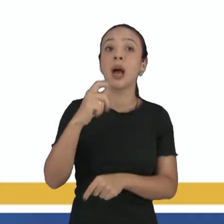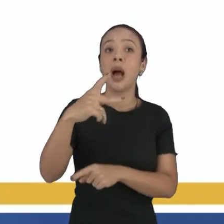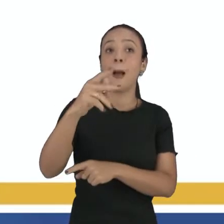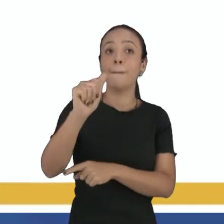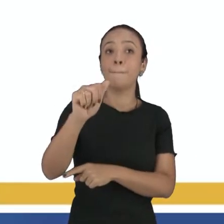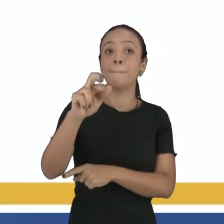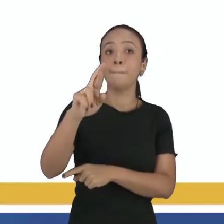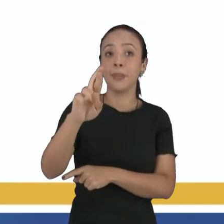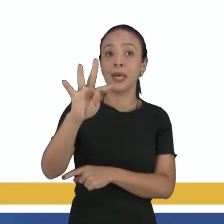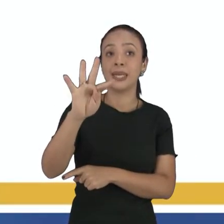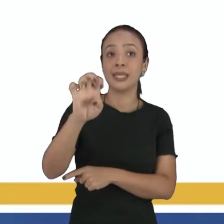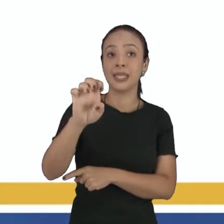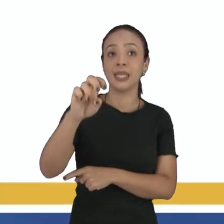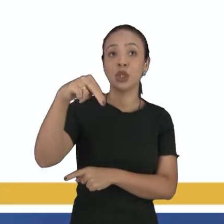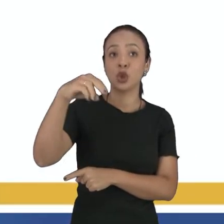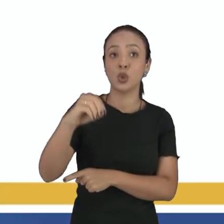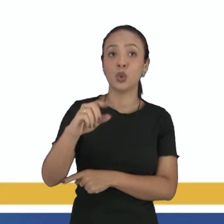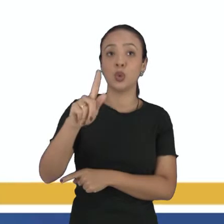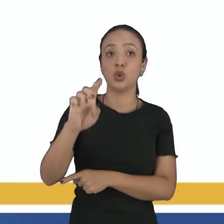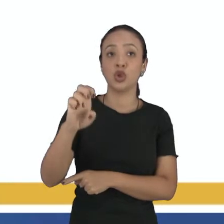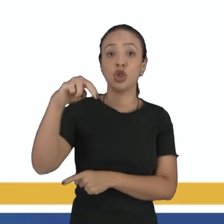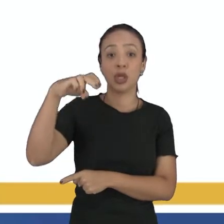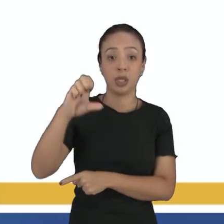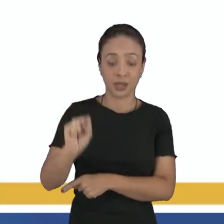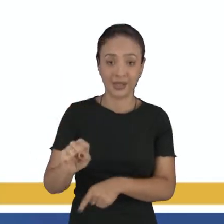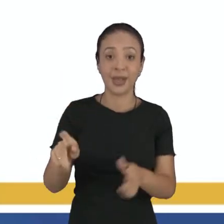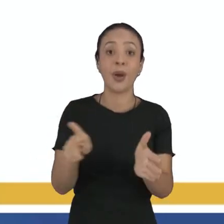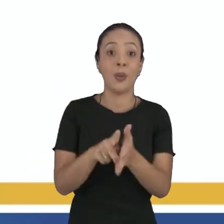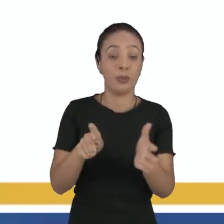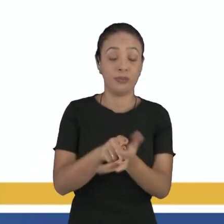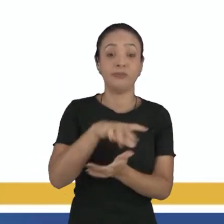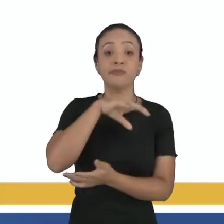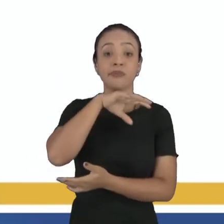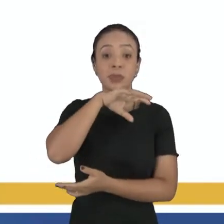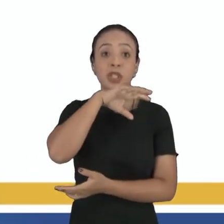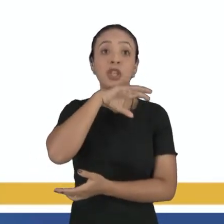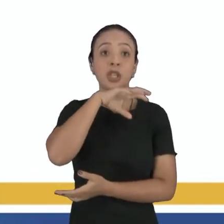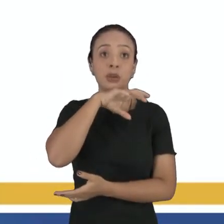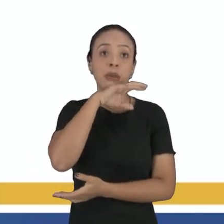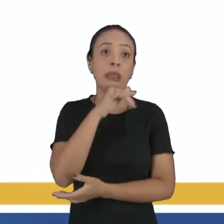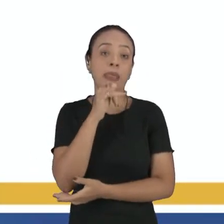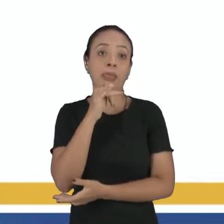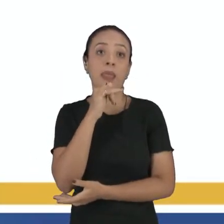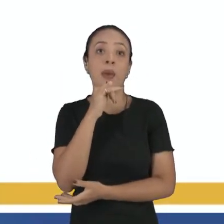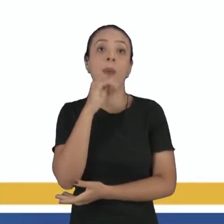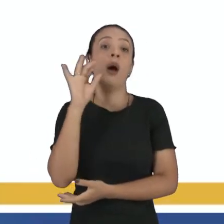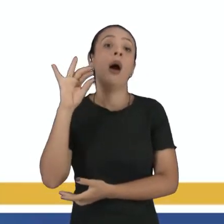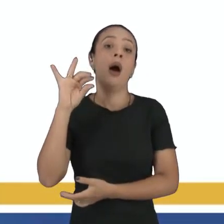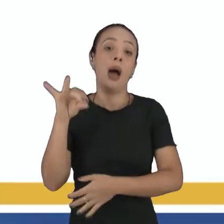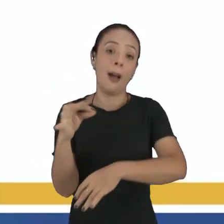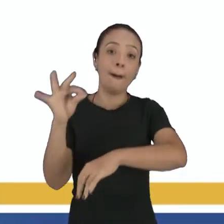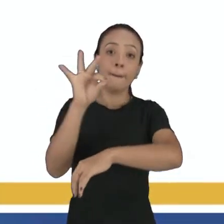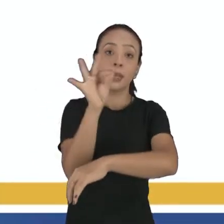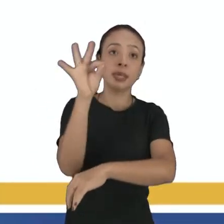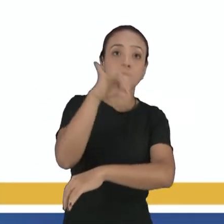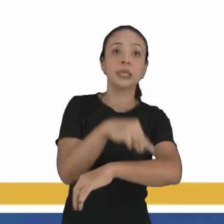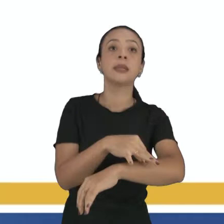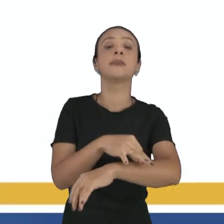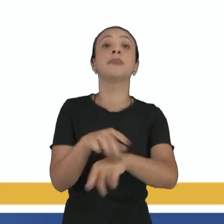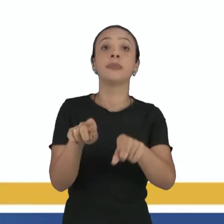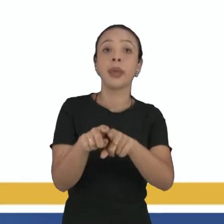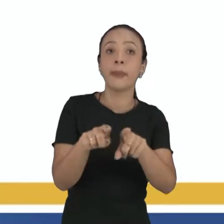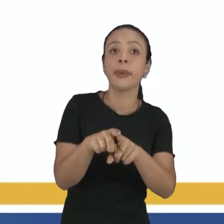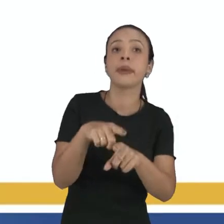a partenogênese, que é um tipo de reprodução assexuada em animais, no caso ali abelhas, né? A partenogênese, que também é um tipo de